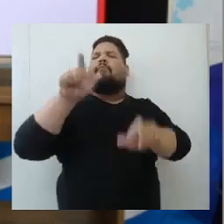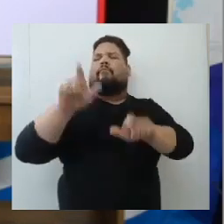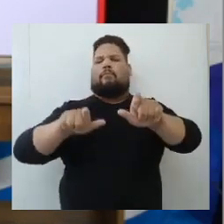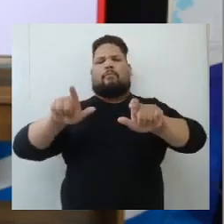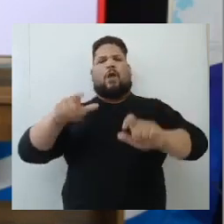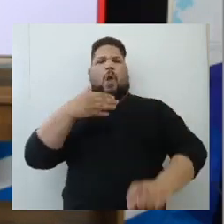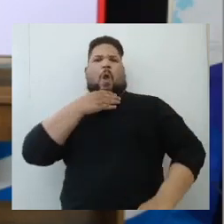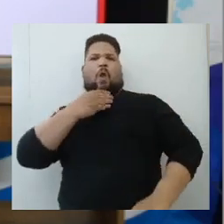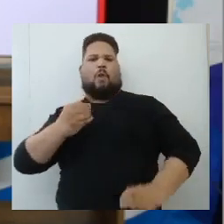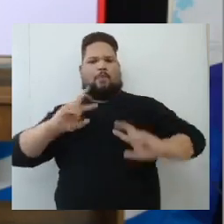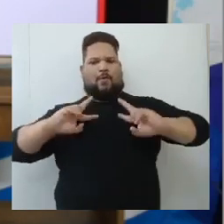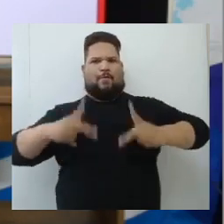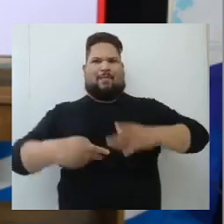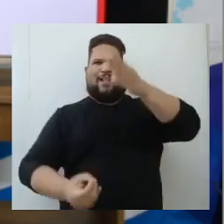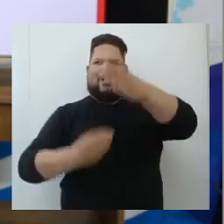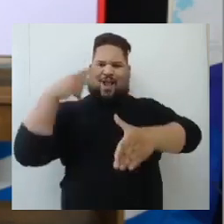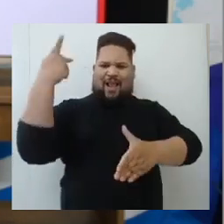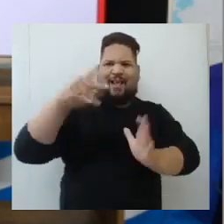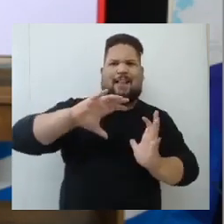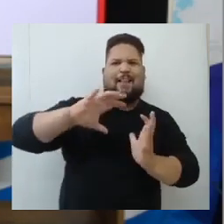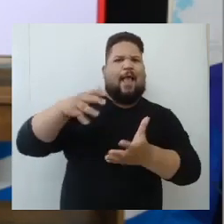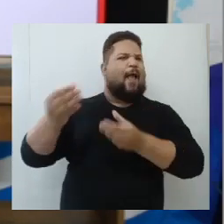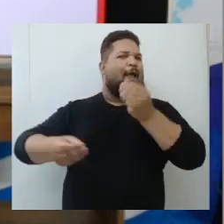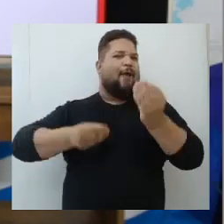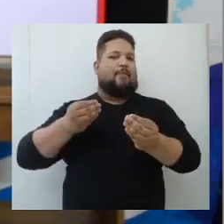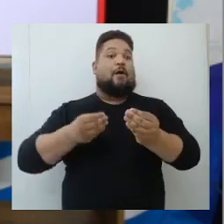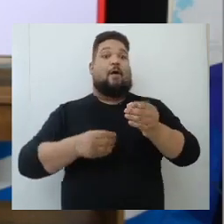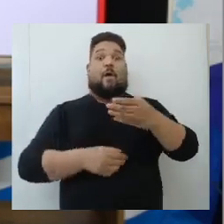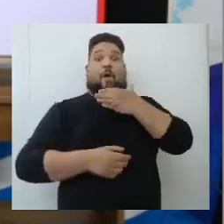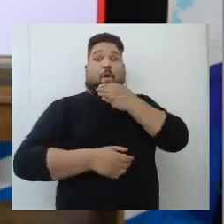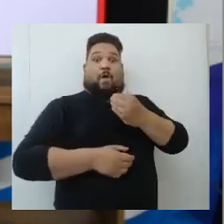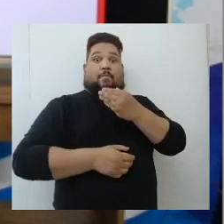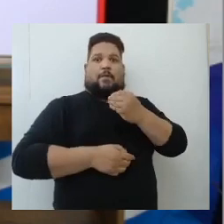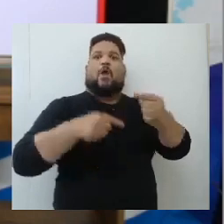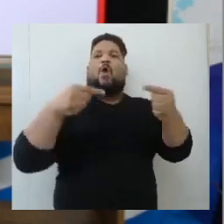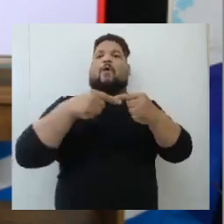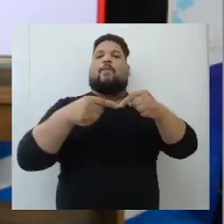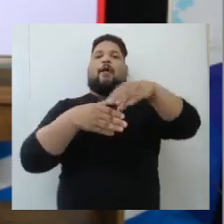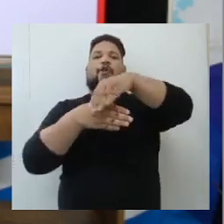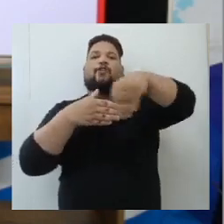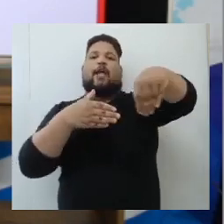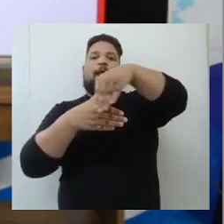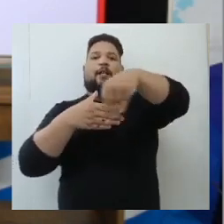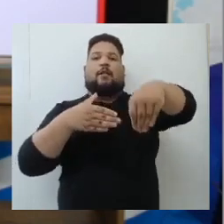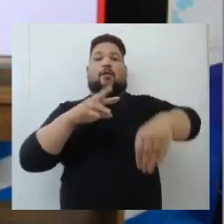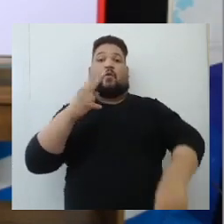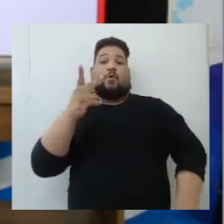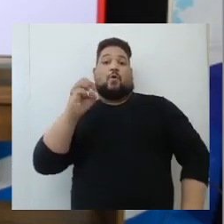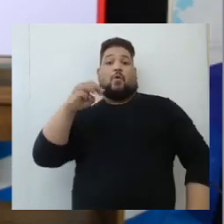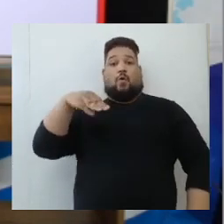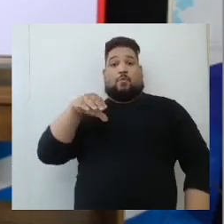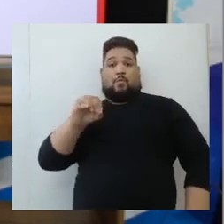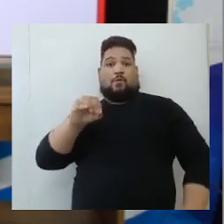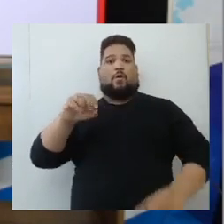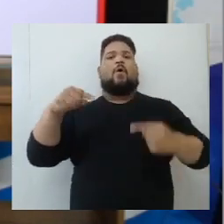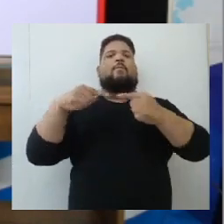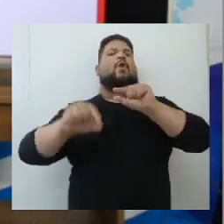do homem aqui na Terra, tá? Quando eu falo homem, eu falo no sentido do gênero homo, sentido